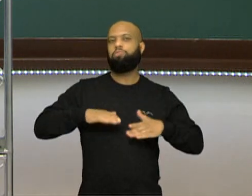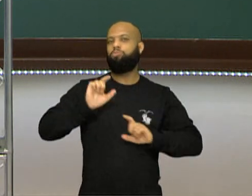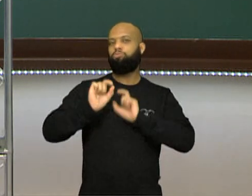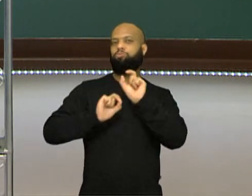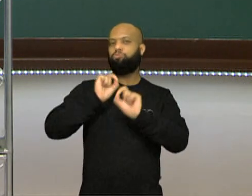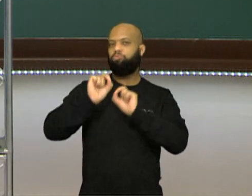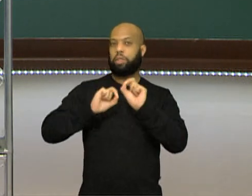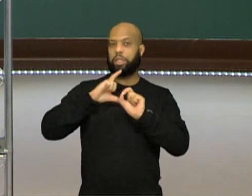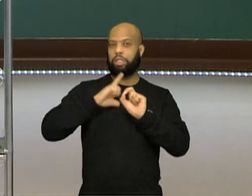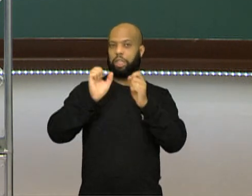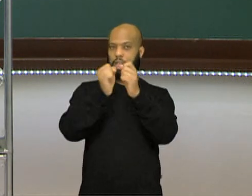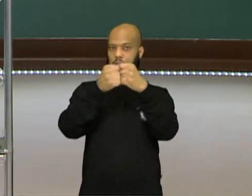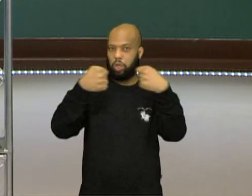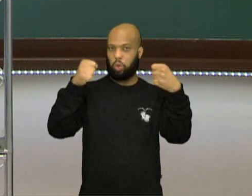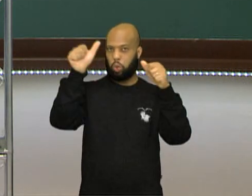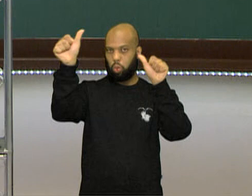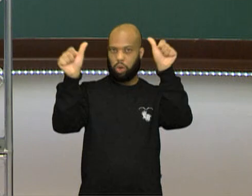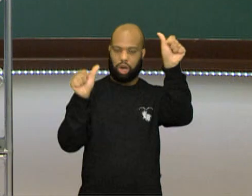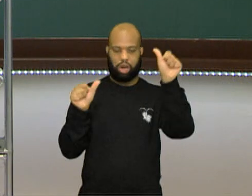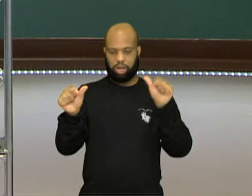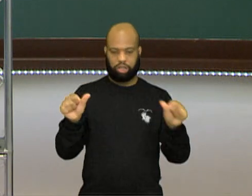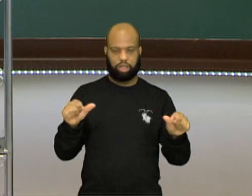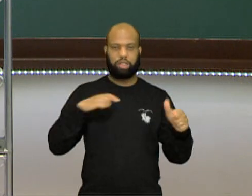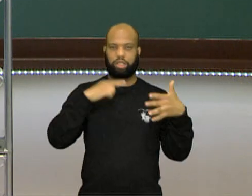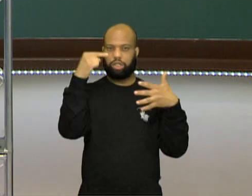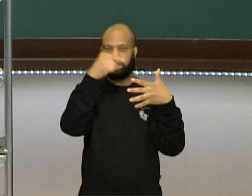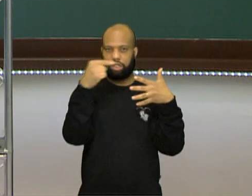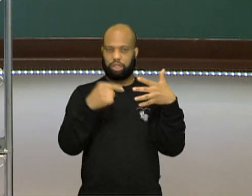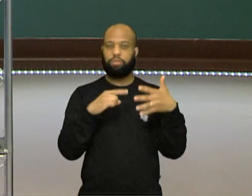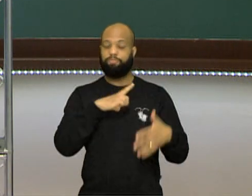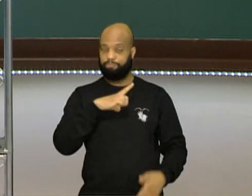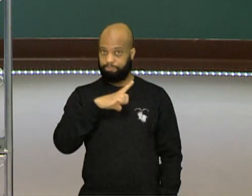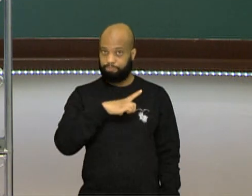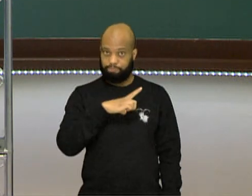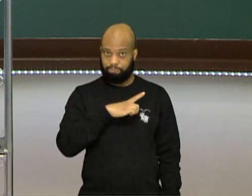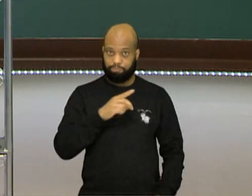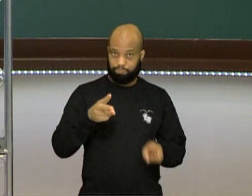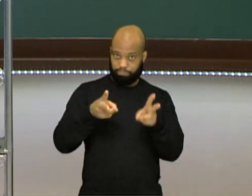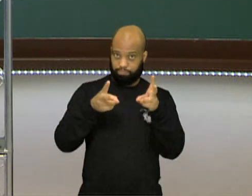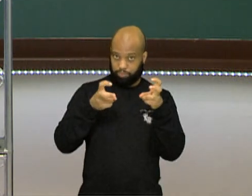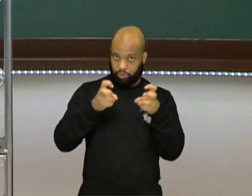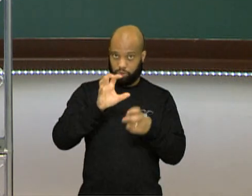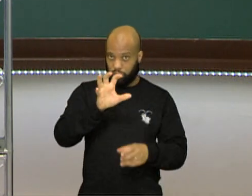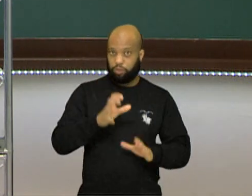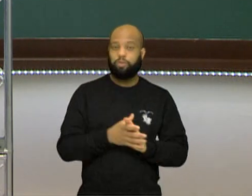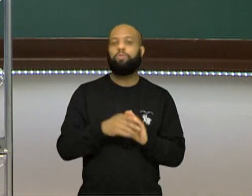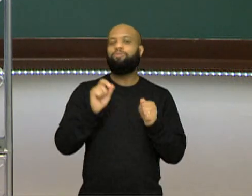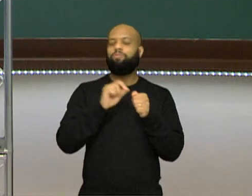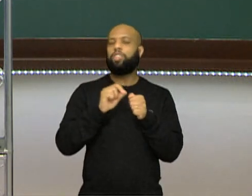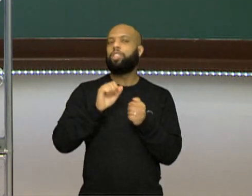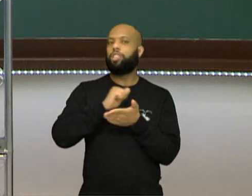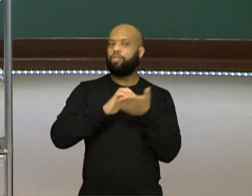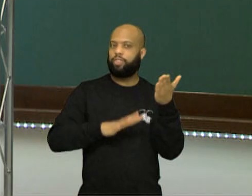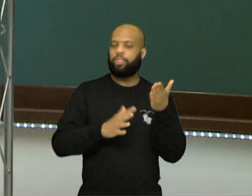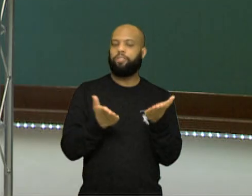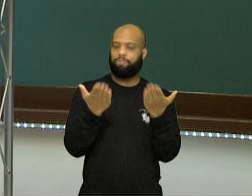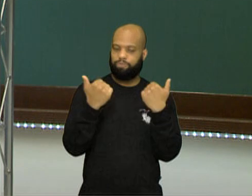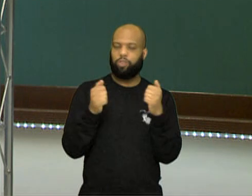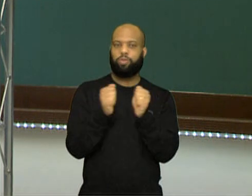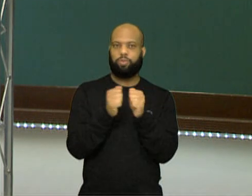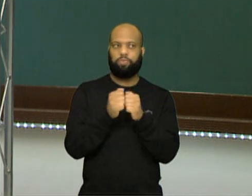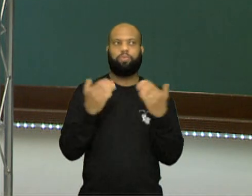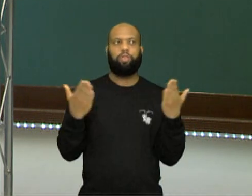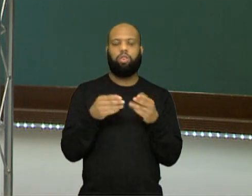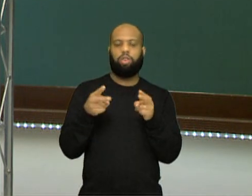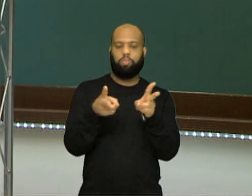que há no cartaz? Todos os elementos presentes nele? Observaram para fazer a atividade? Vem aqui comigo, vem cá,